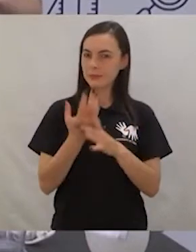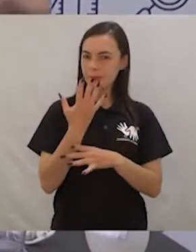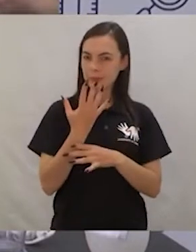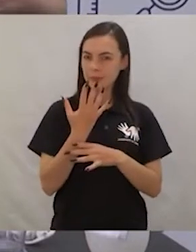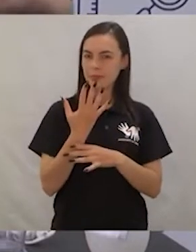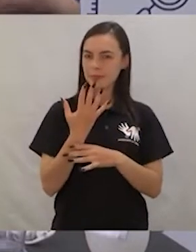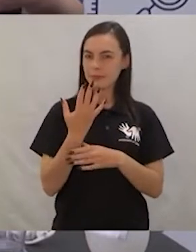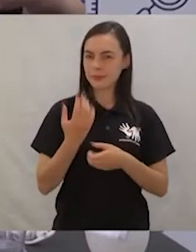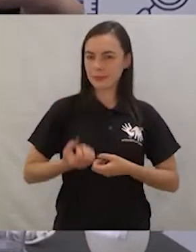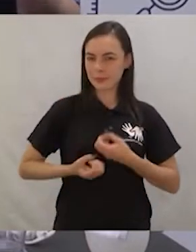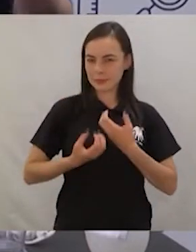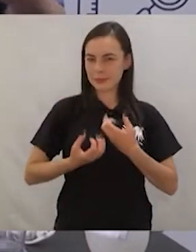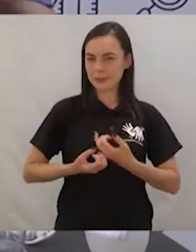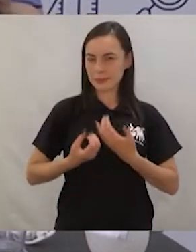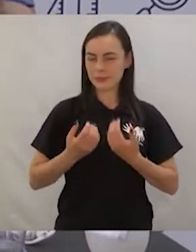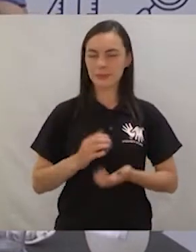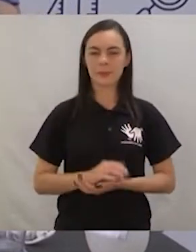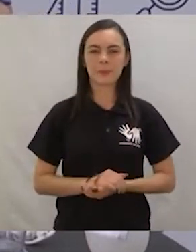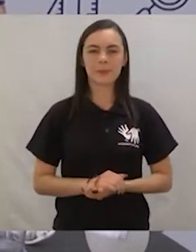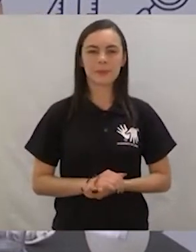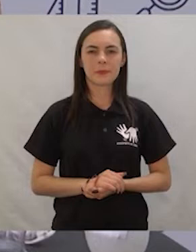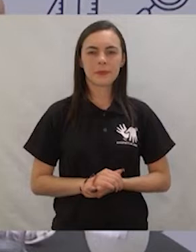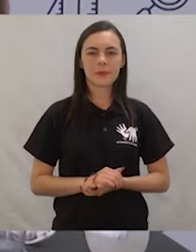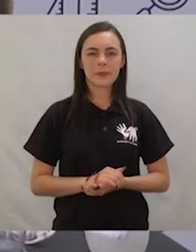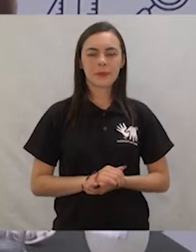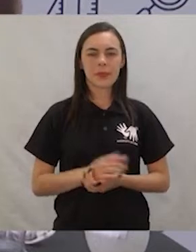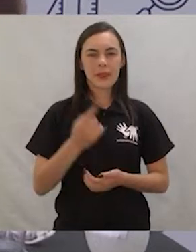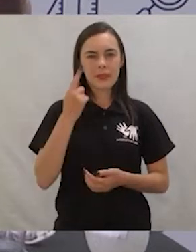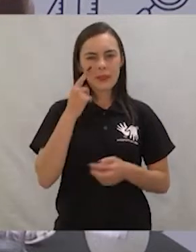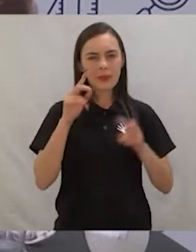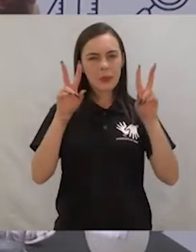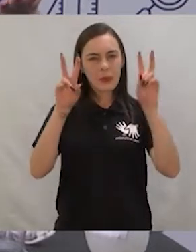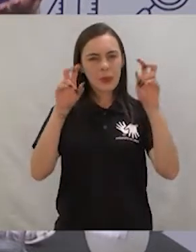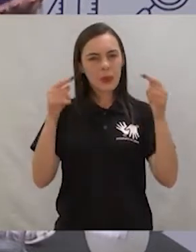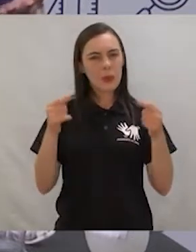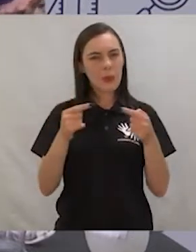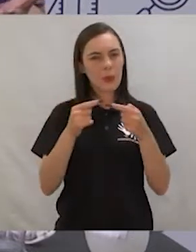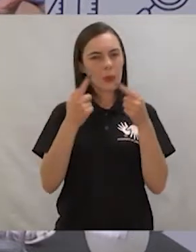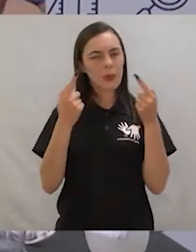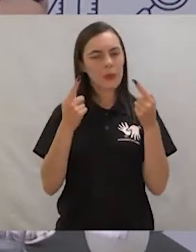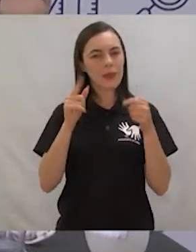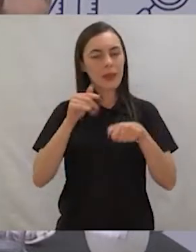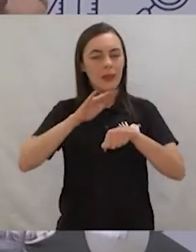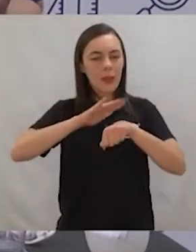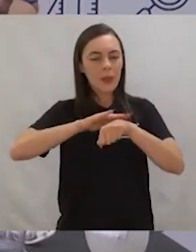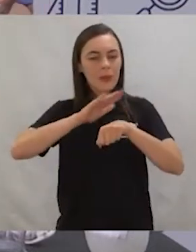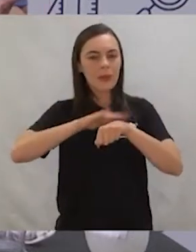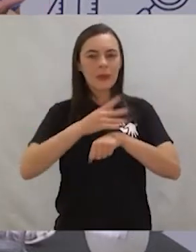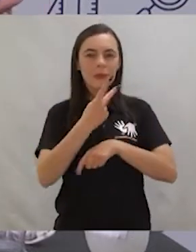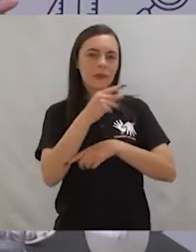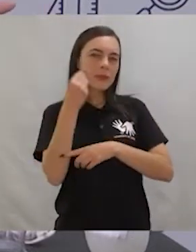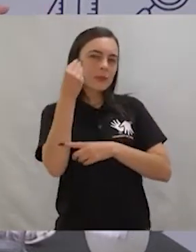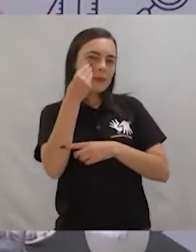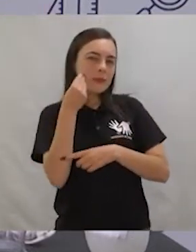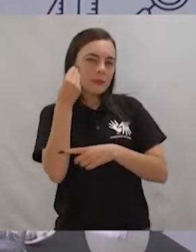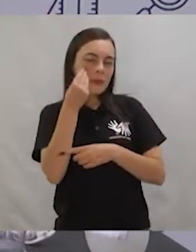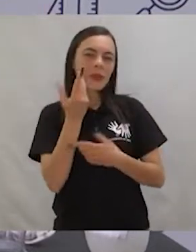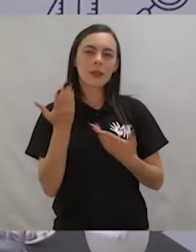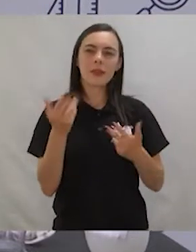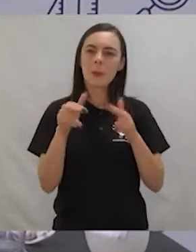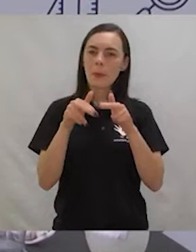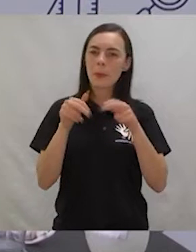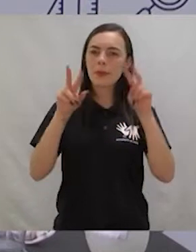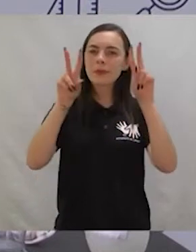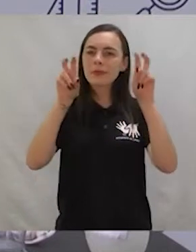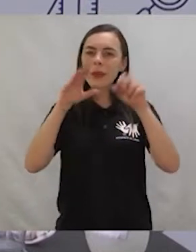né? Do poema dela. Então vocês viram que tem tudo a ver com o título? Era o momento que ela estava passando ali, por